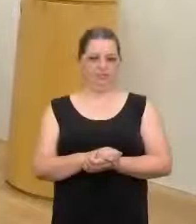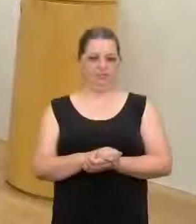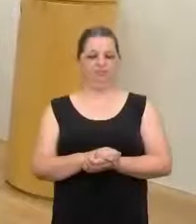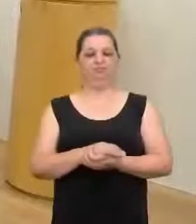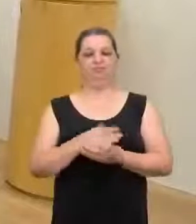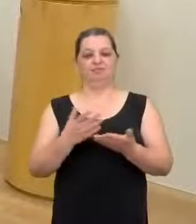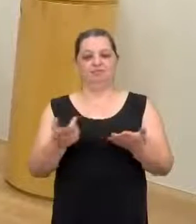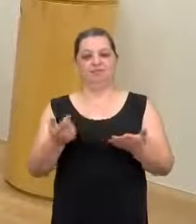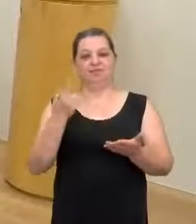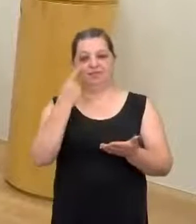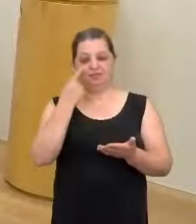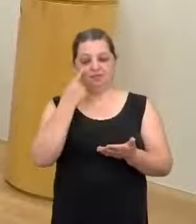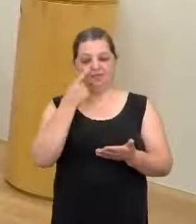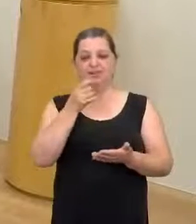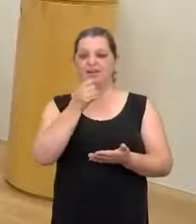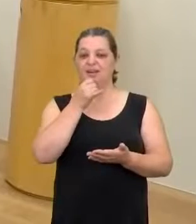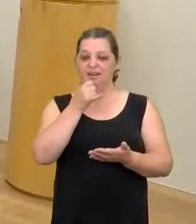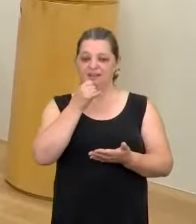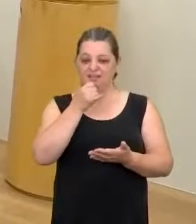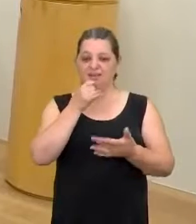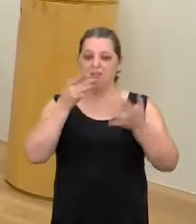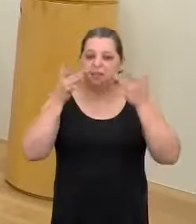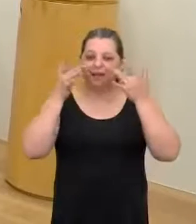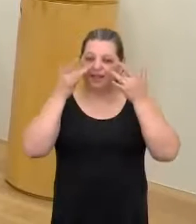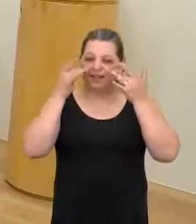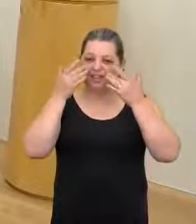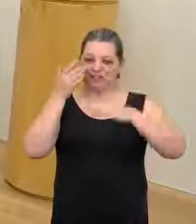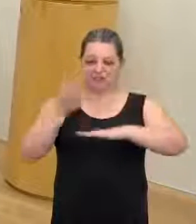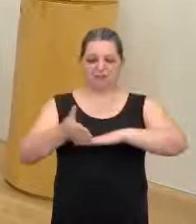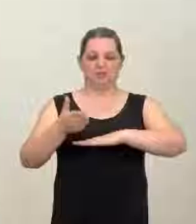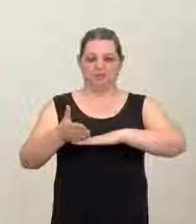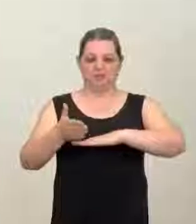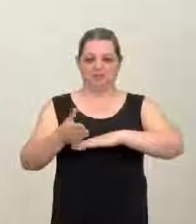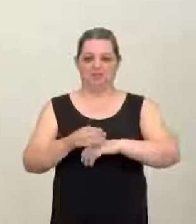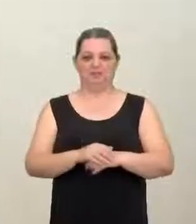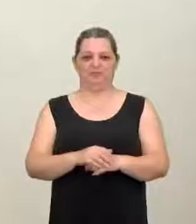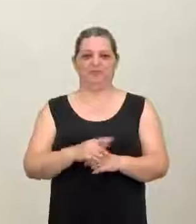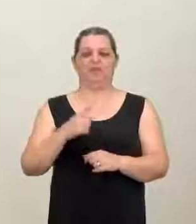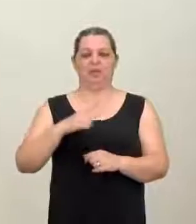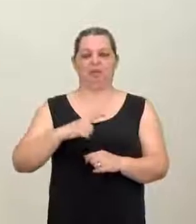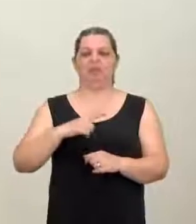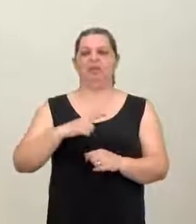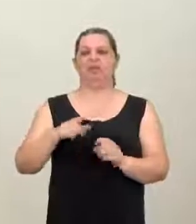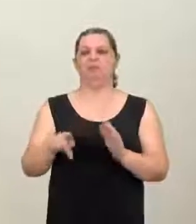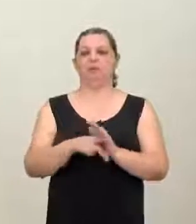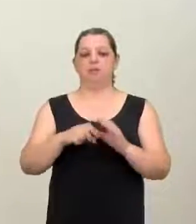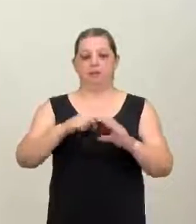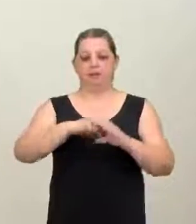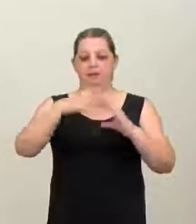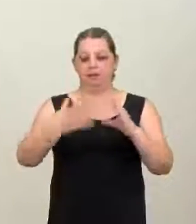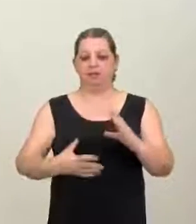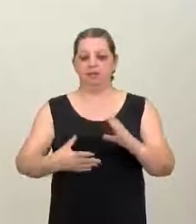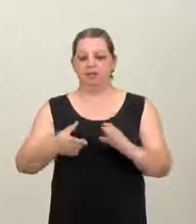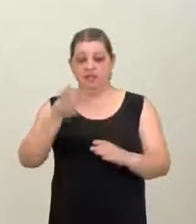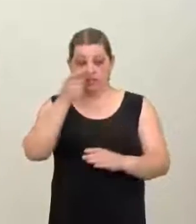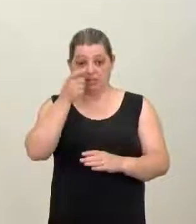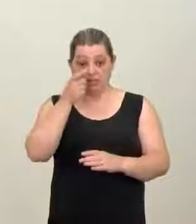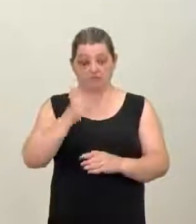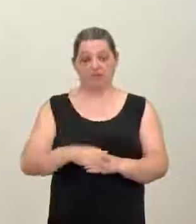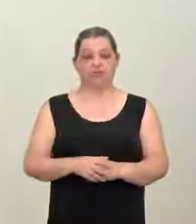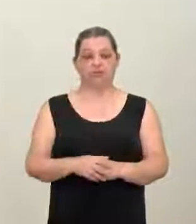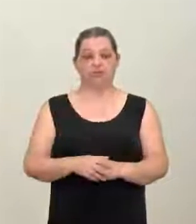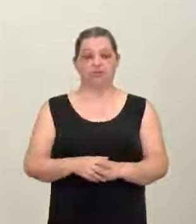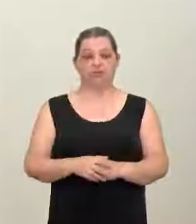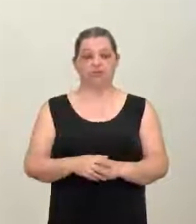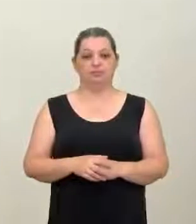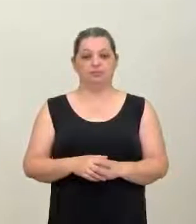Então aí nós tivemos um exemplo de teatro contemporâneo. Então o teatro contemporâneo tem algumas características bem interessantes. Primeiro aí a gente